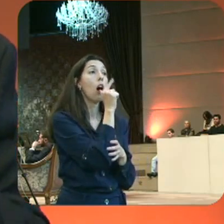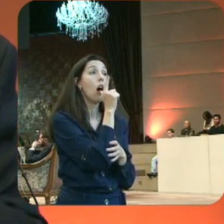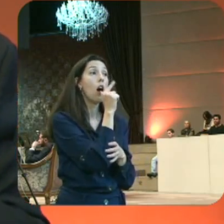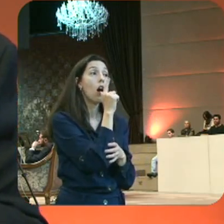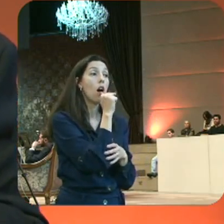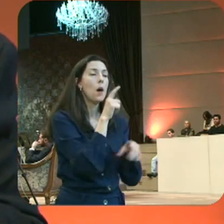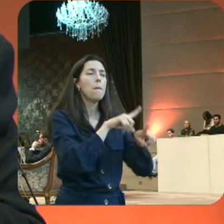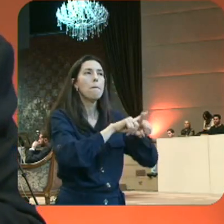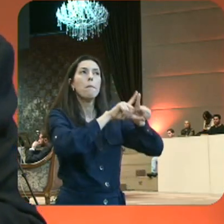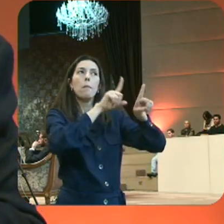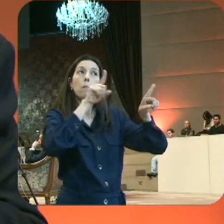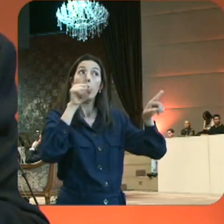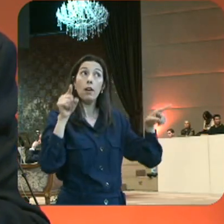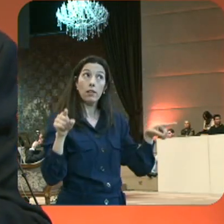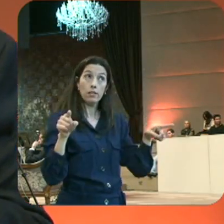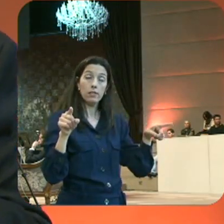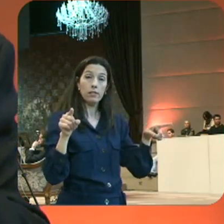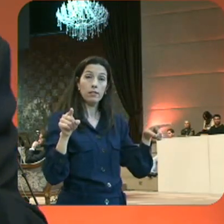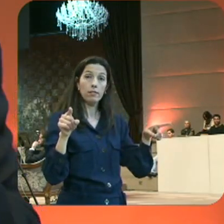porém